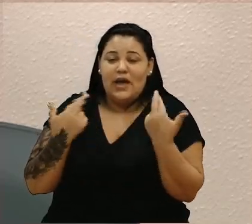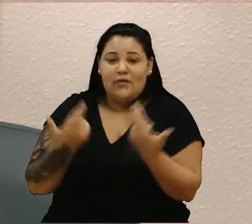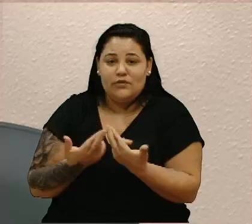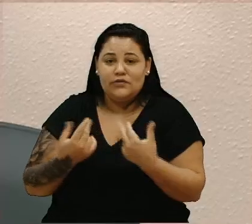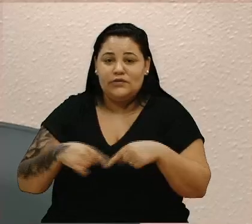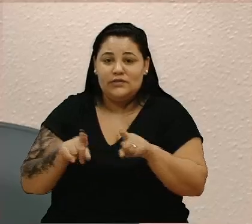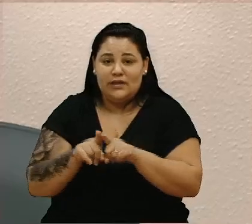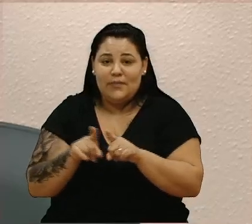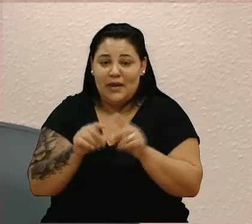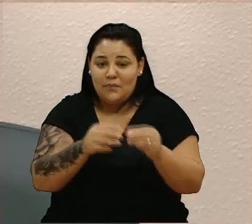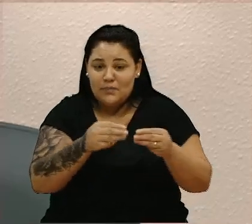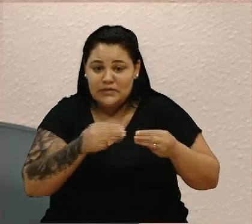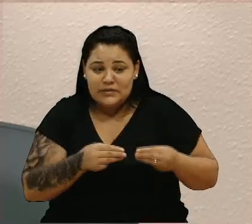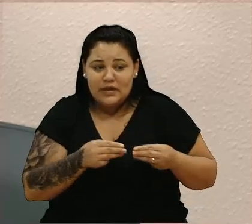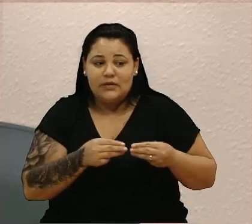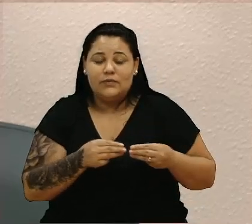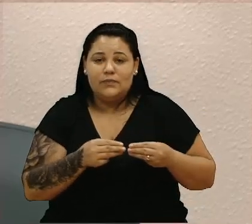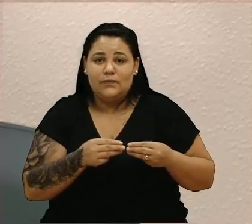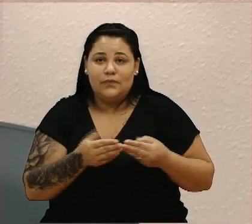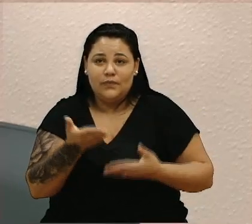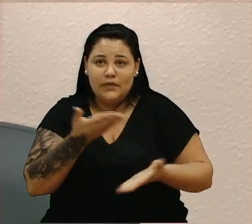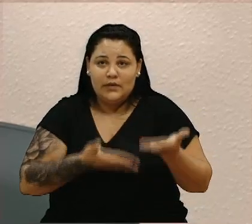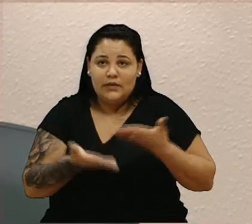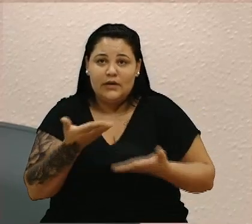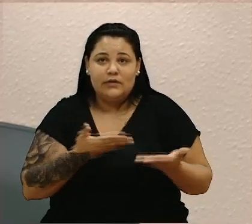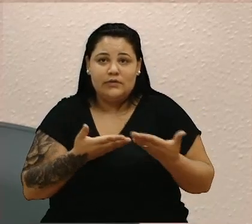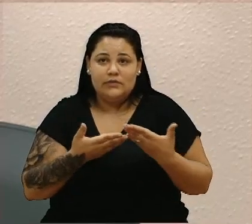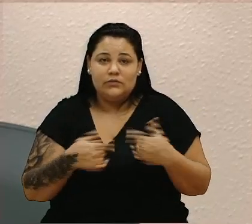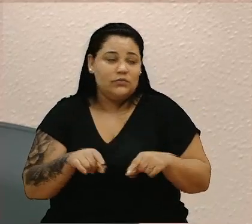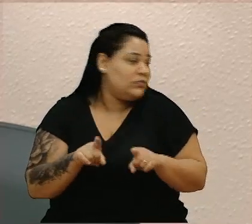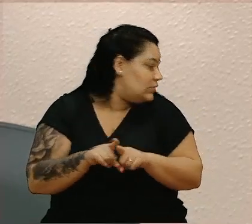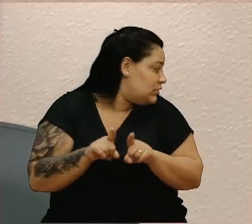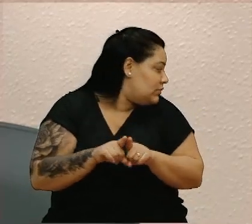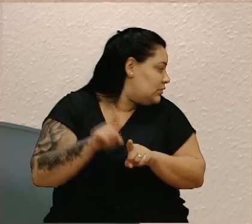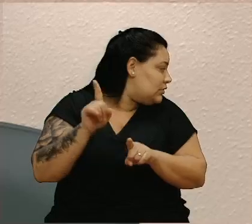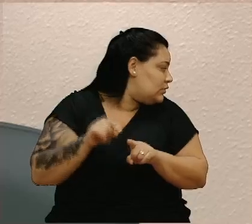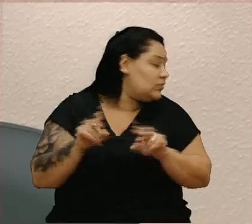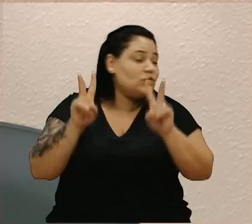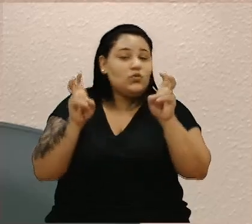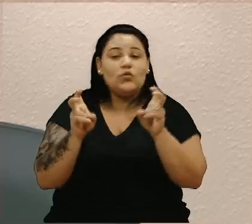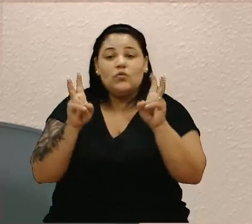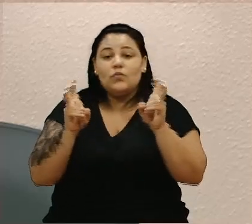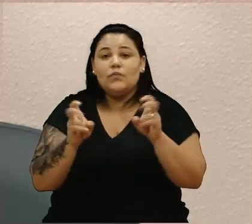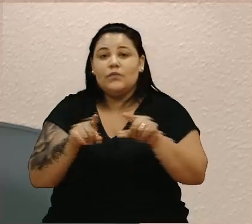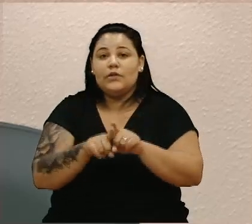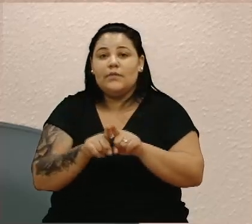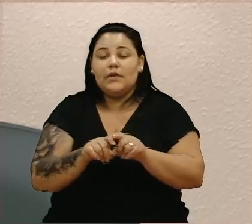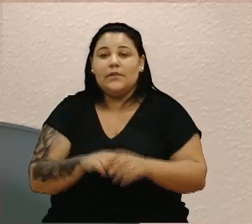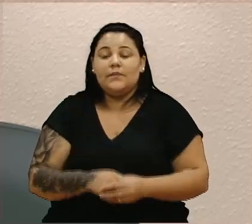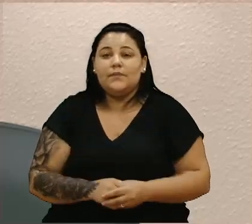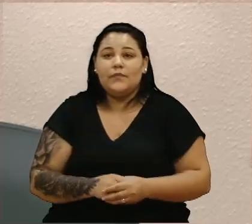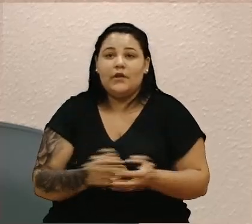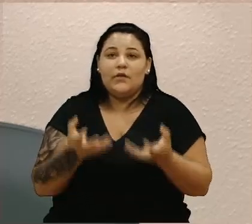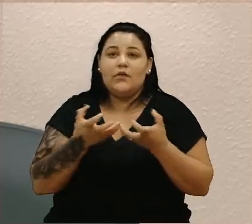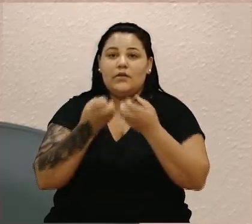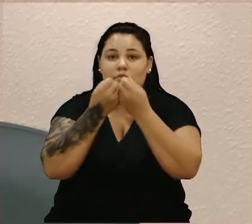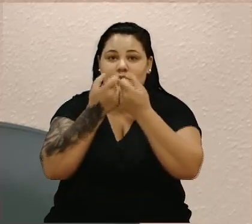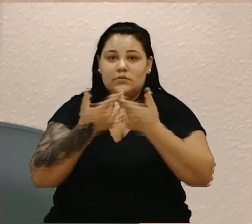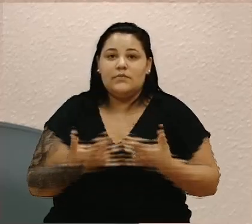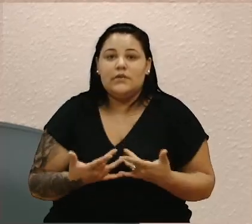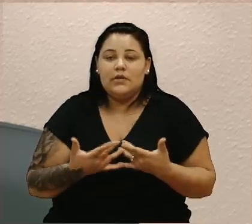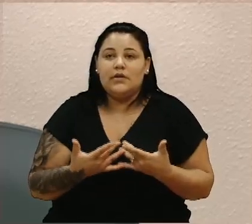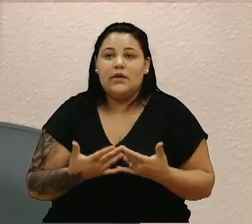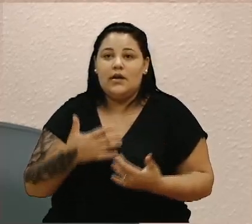em ministérios, tratando sobre esse assunto. E, por fim, eu quero destacar, na